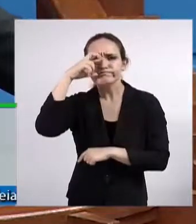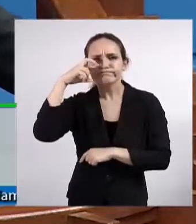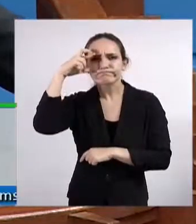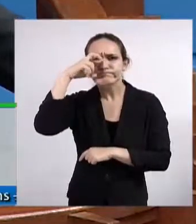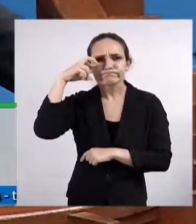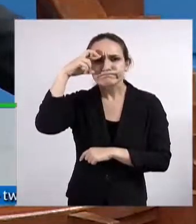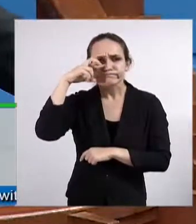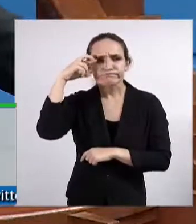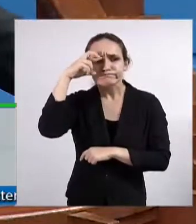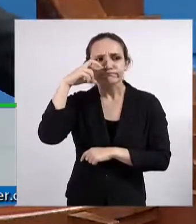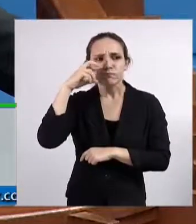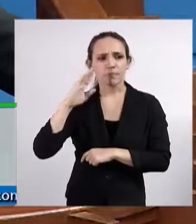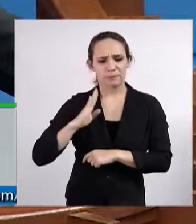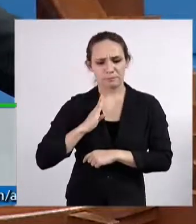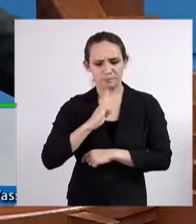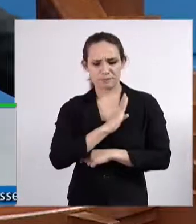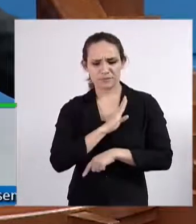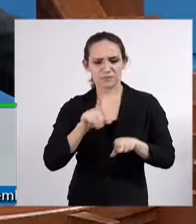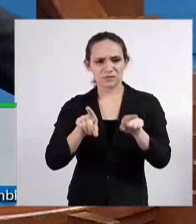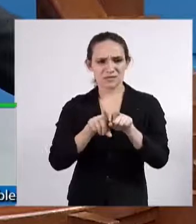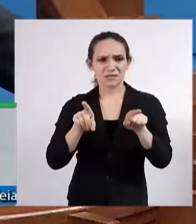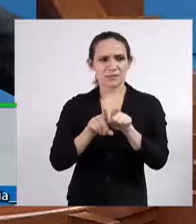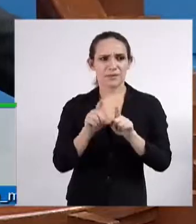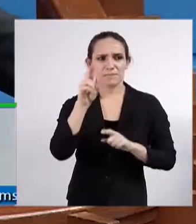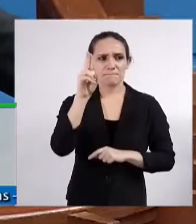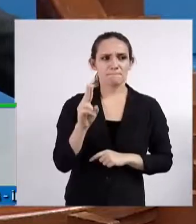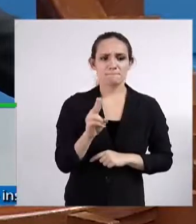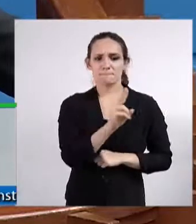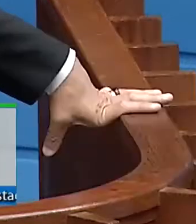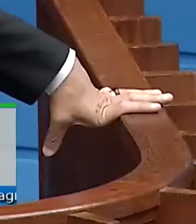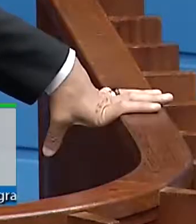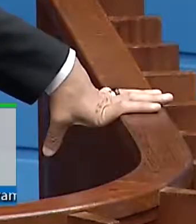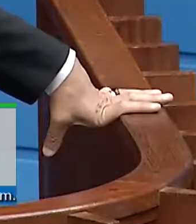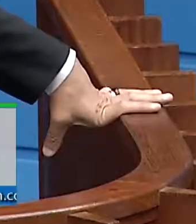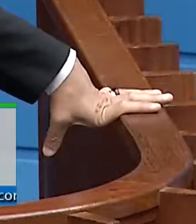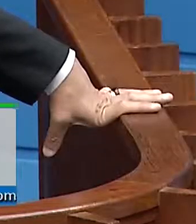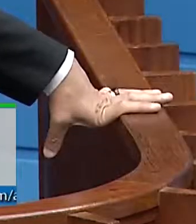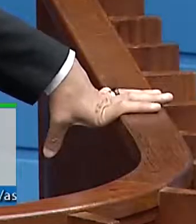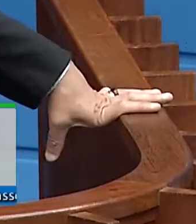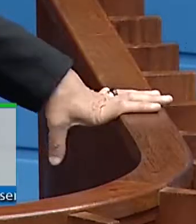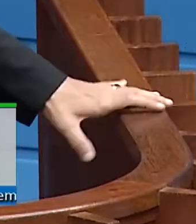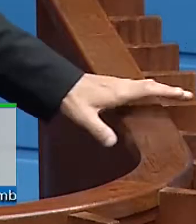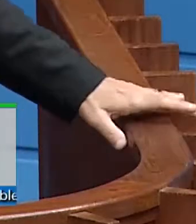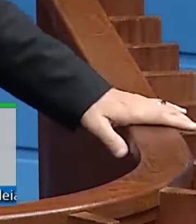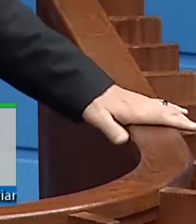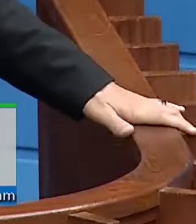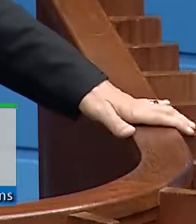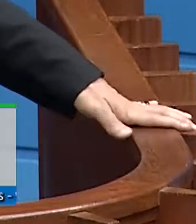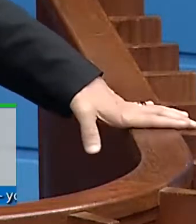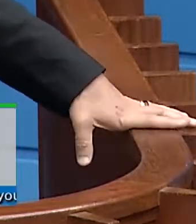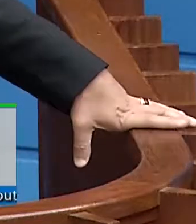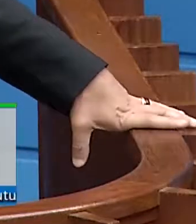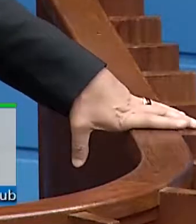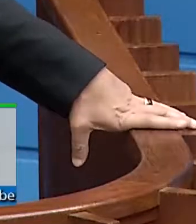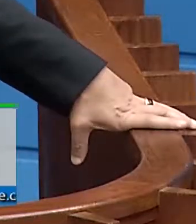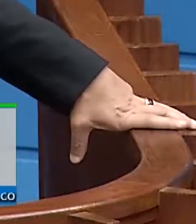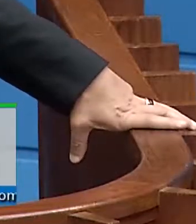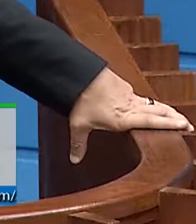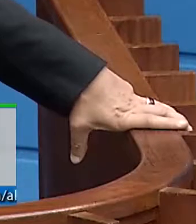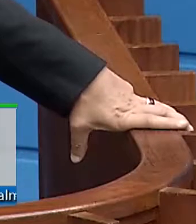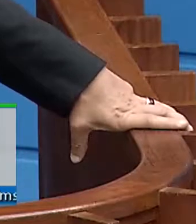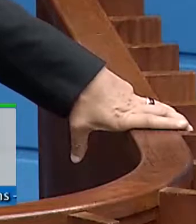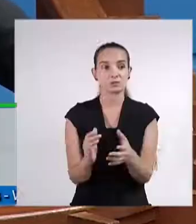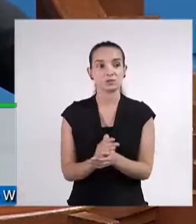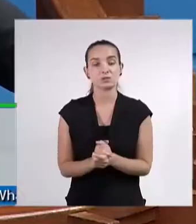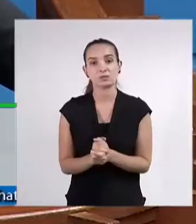monitorando bispos e padres da Igreja Católica que estão organizando